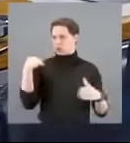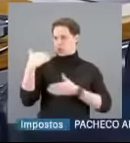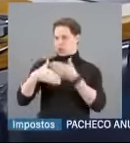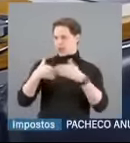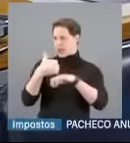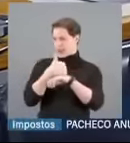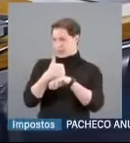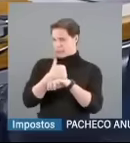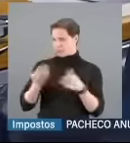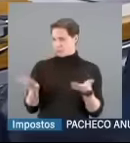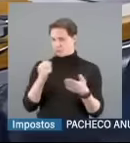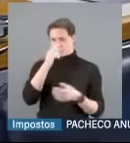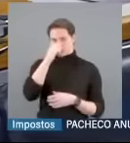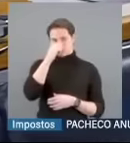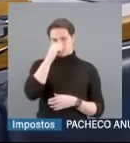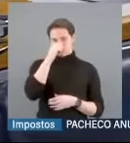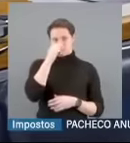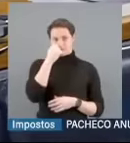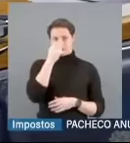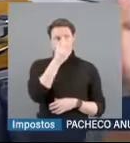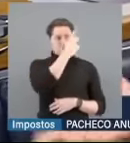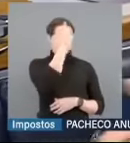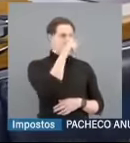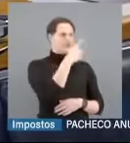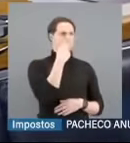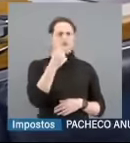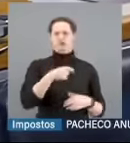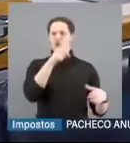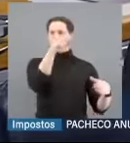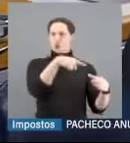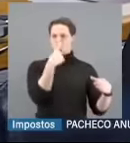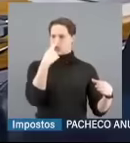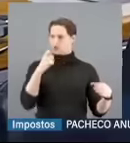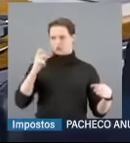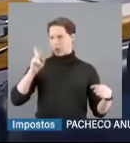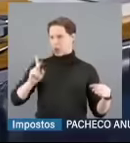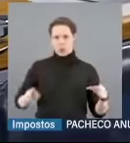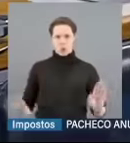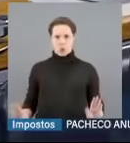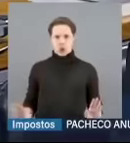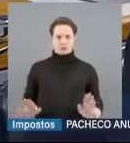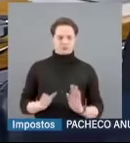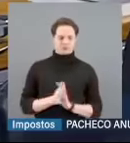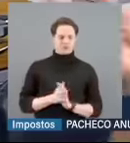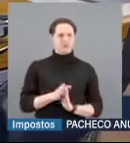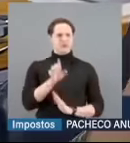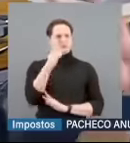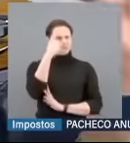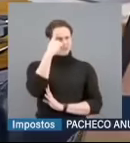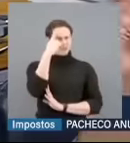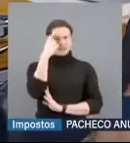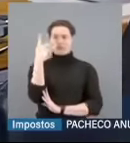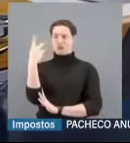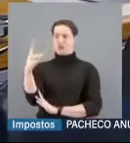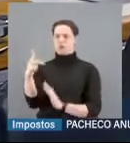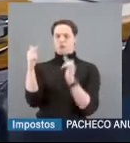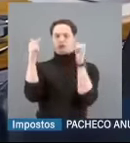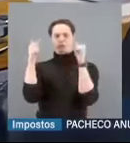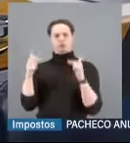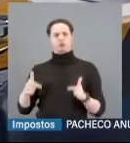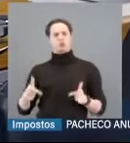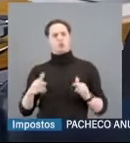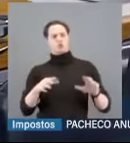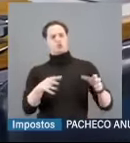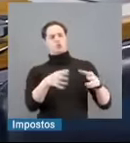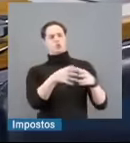interrompida. Alguém disse aqui, jogou no lixo, é exatamente isso, né? E não pense que essa atitude dos bolsonaristas